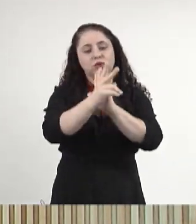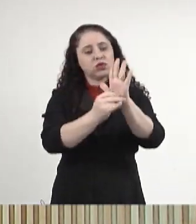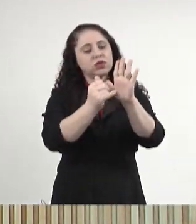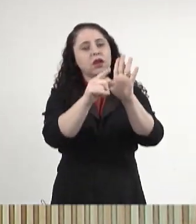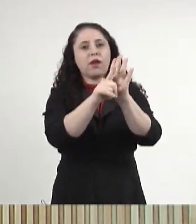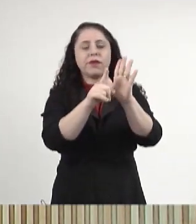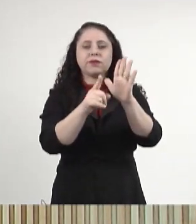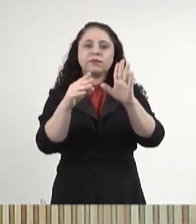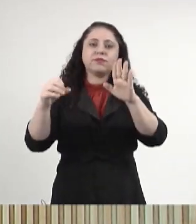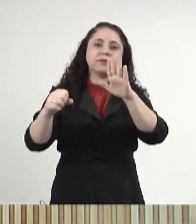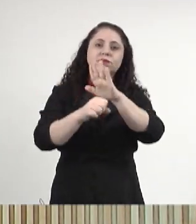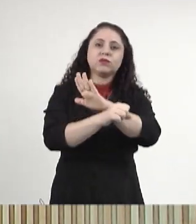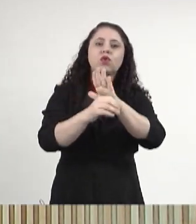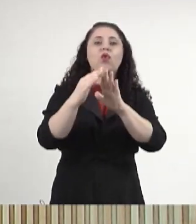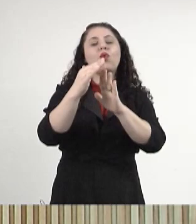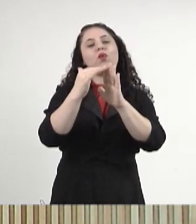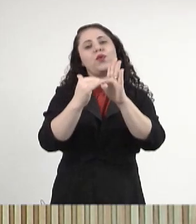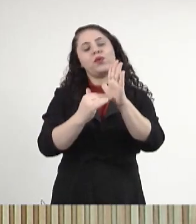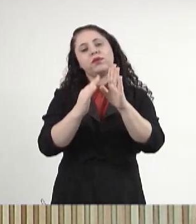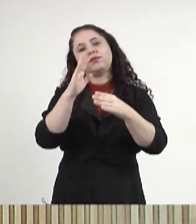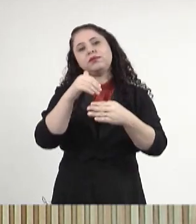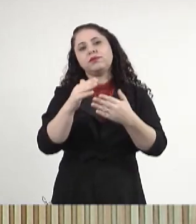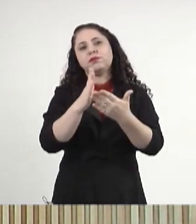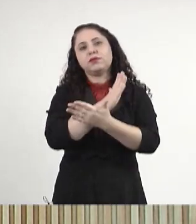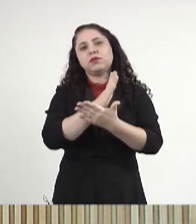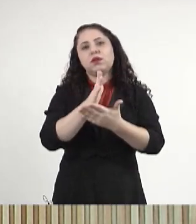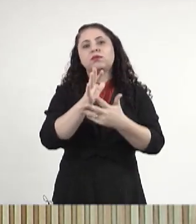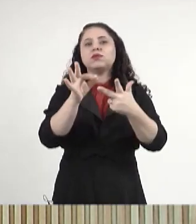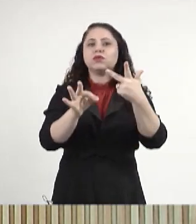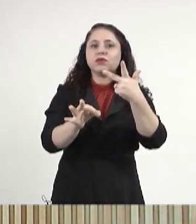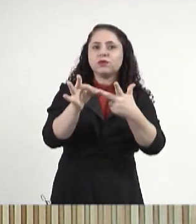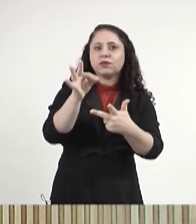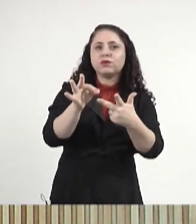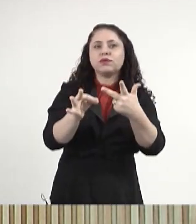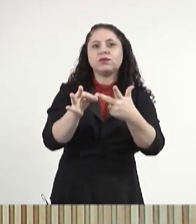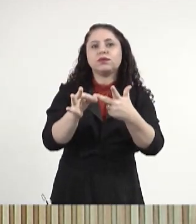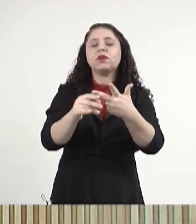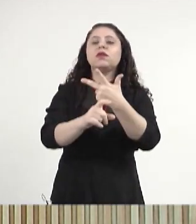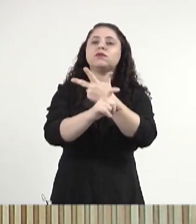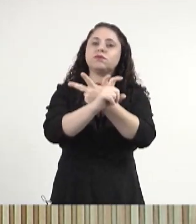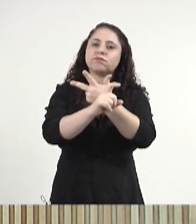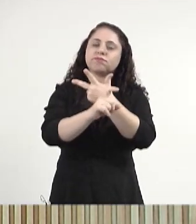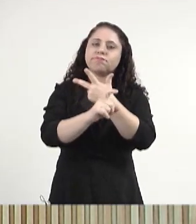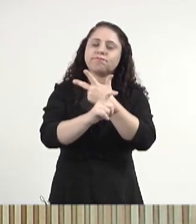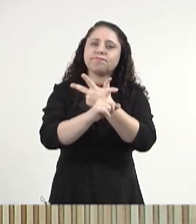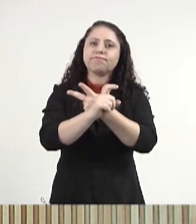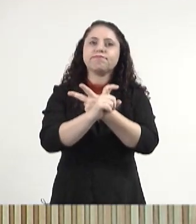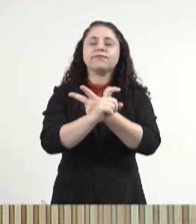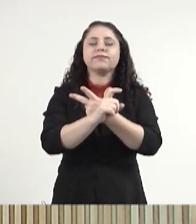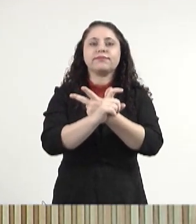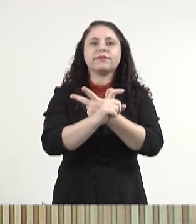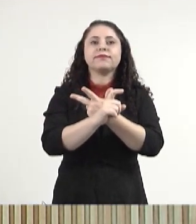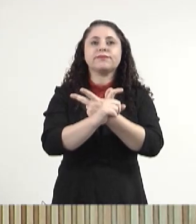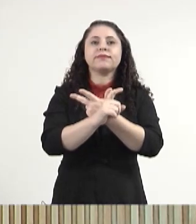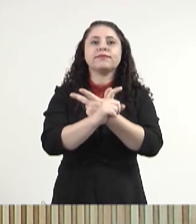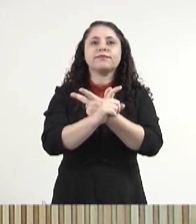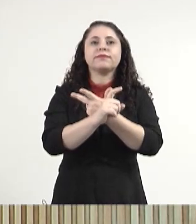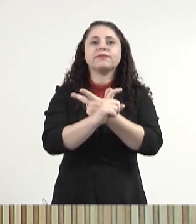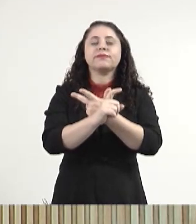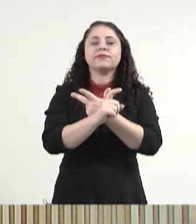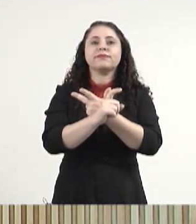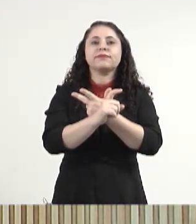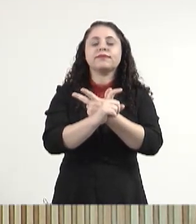matérias foram incluídas na ordem do dia de hoje, algumas do Poder Judiciário, outras do Poder Executivo Estadual.